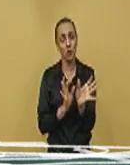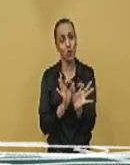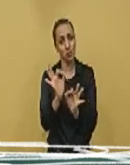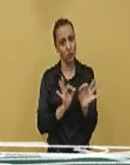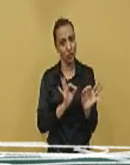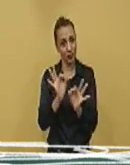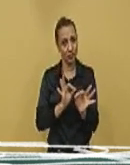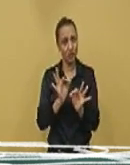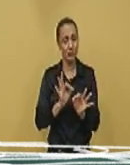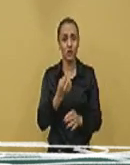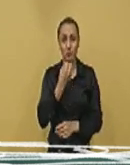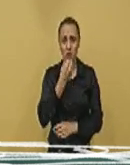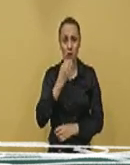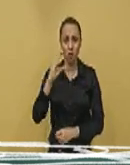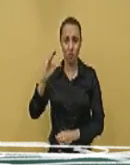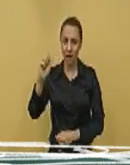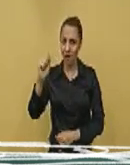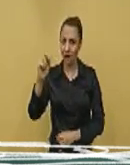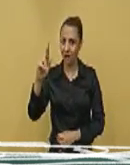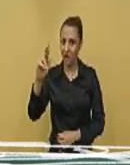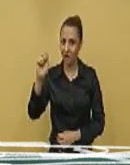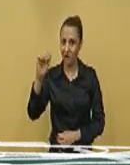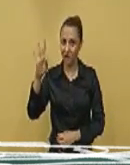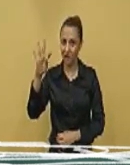bom caráter.